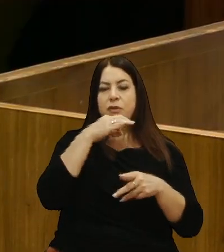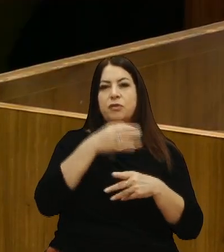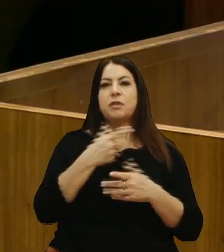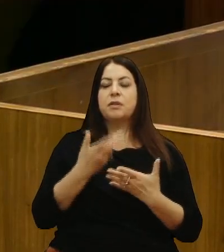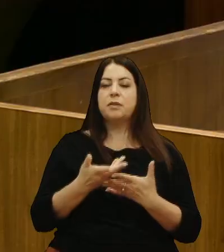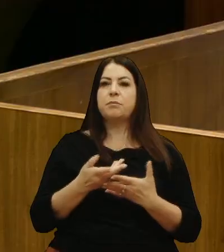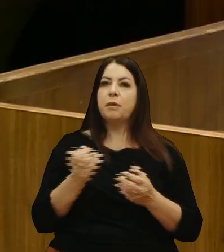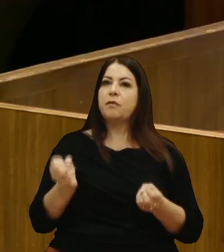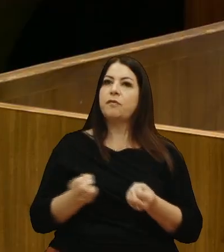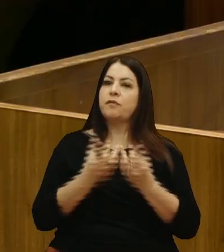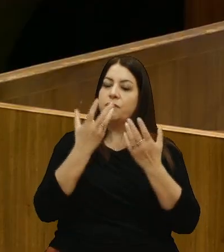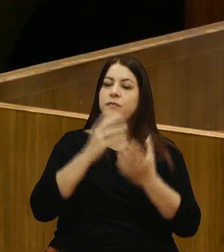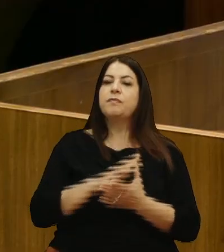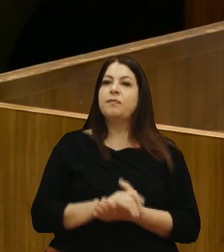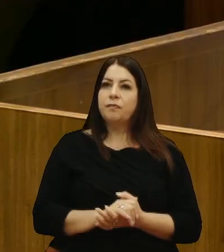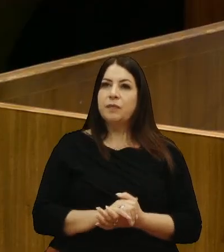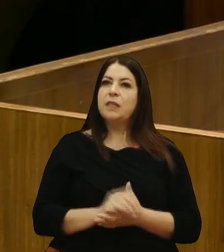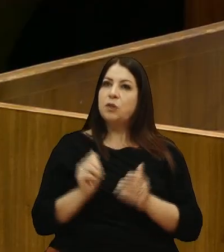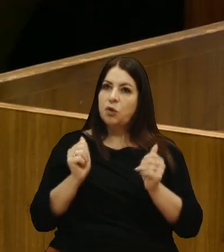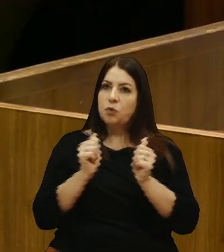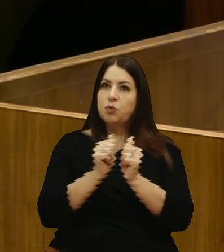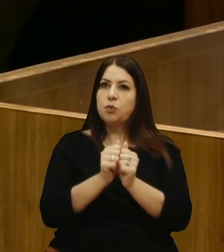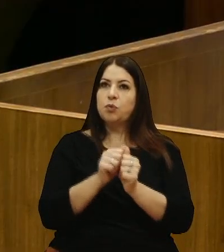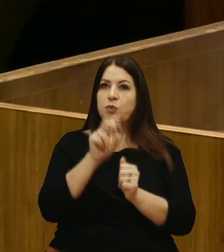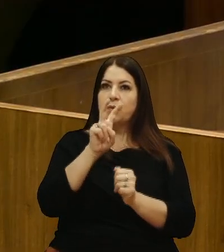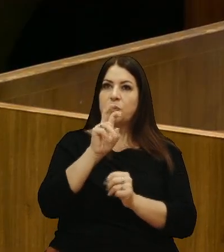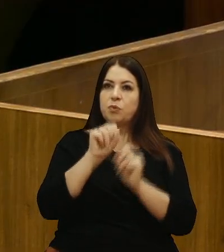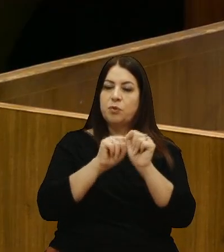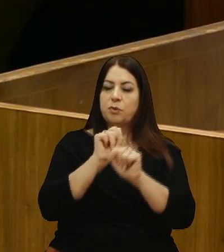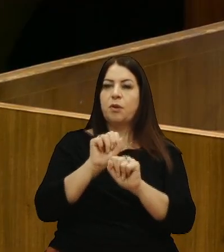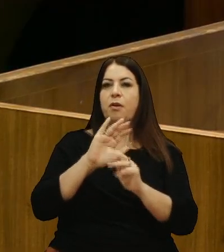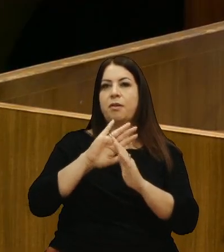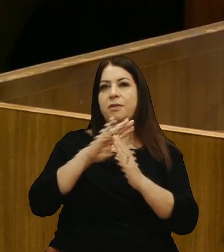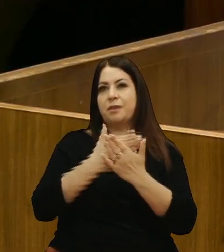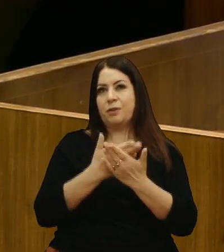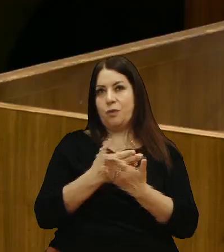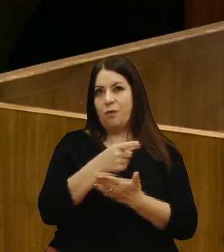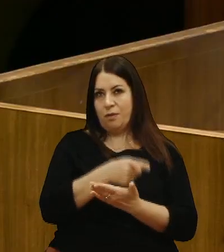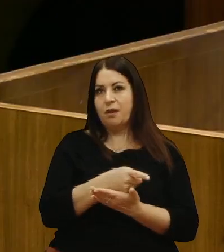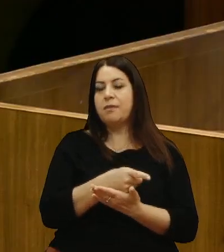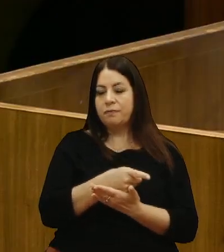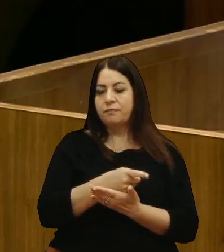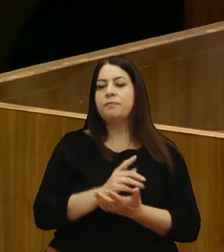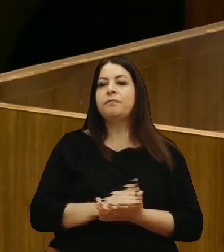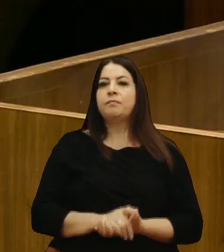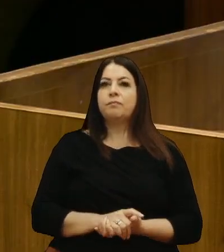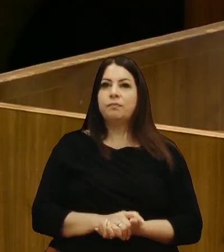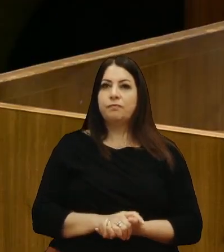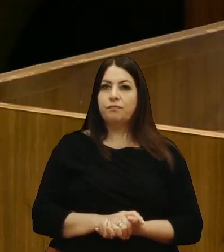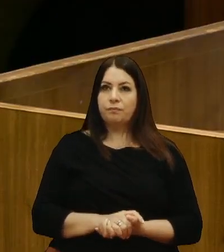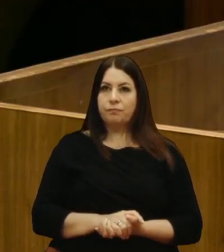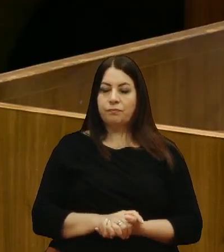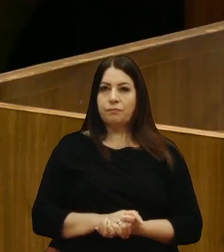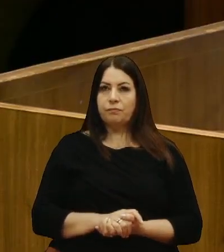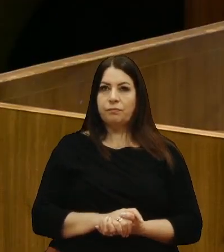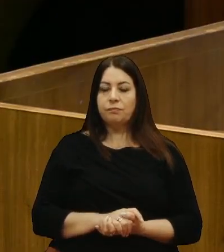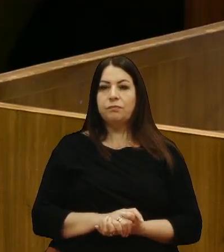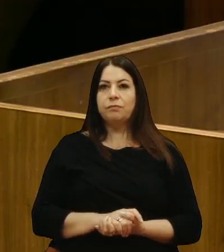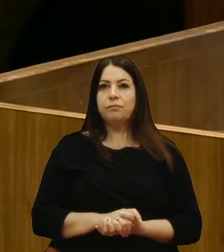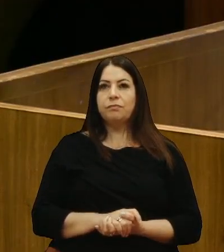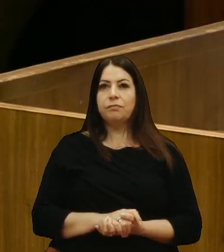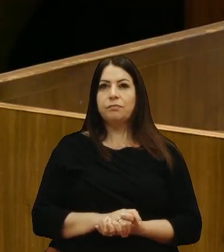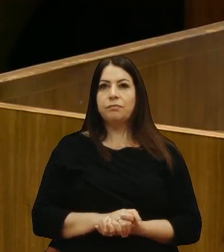para celebrarmos juntos os 50 anos da Escola Municipal de Ensino Fundamental Giuseppe